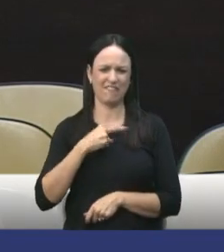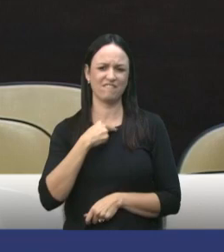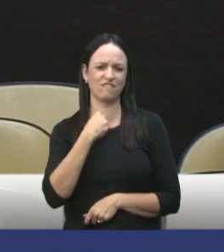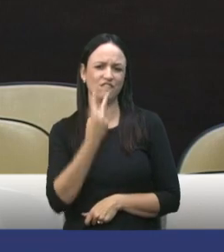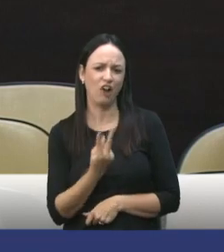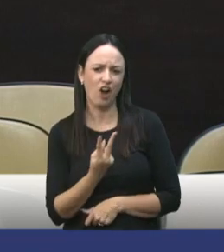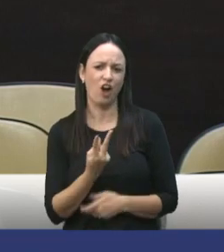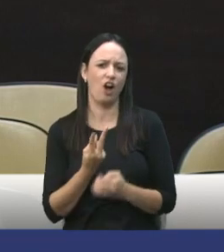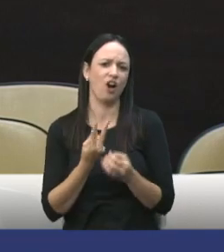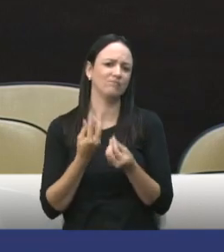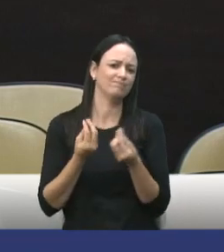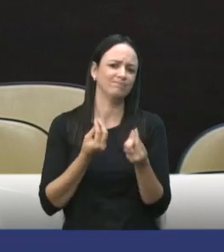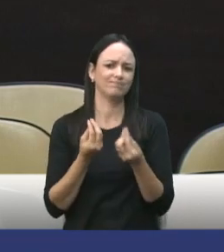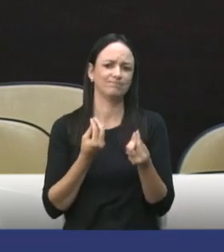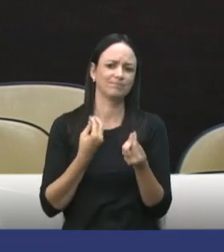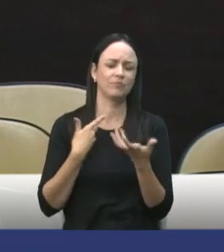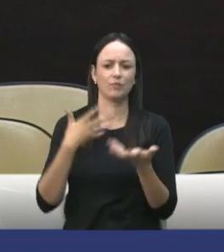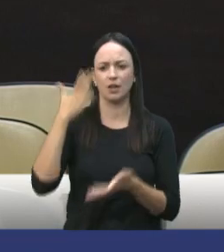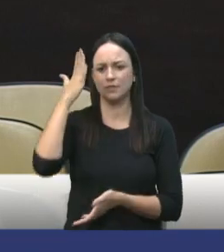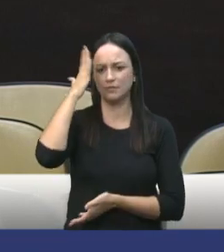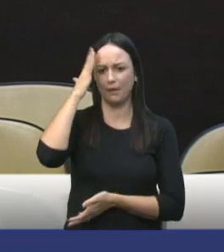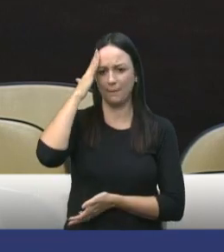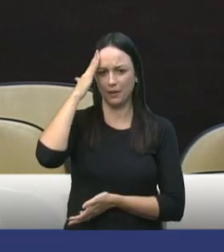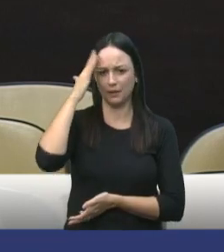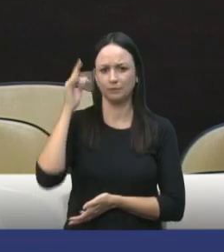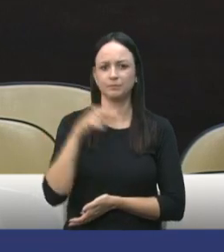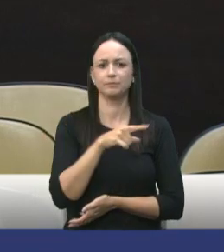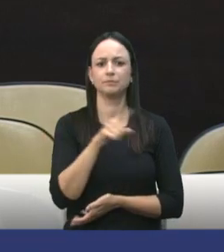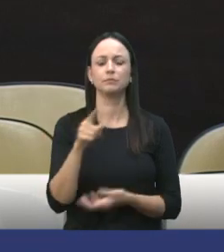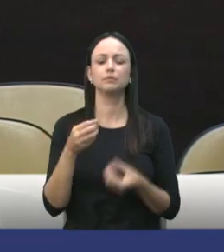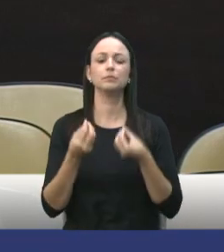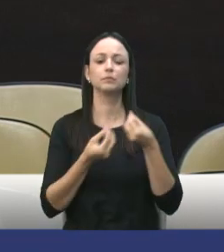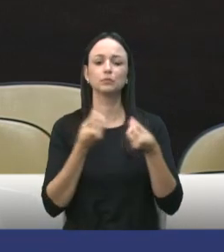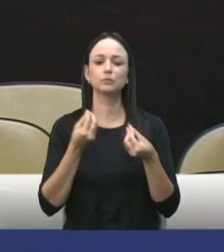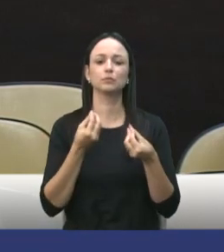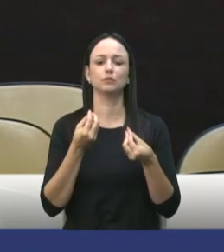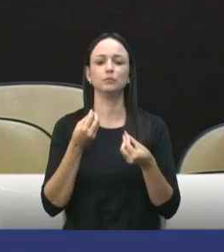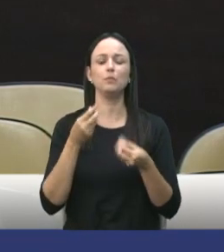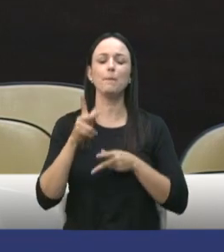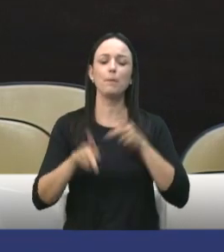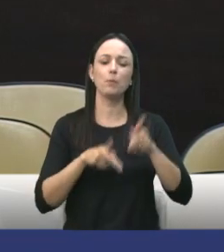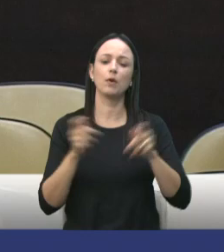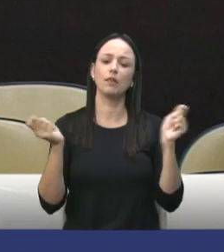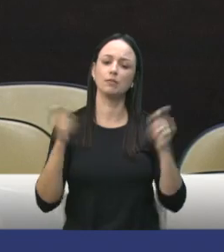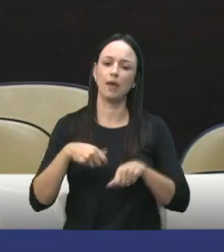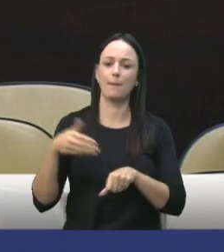de saber dos senhores de que maneira a população ela pode participar